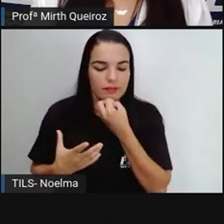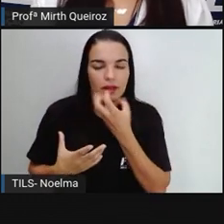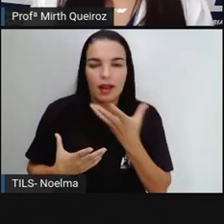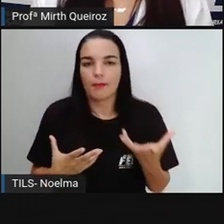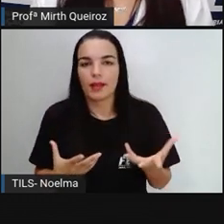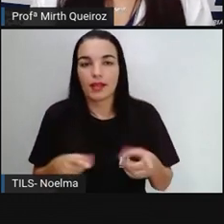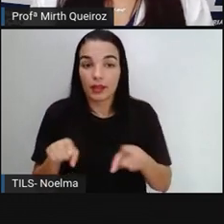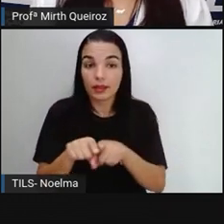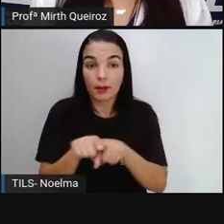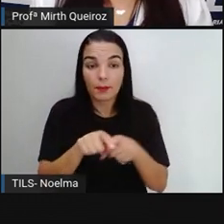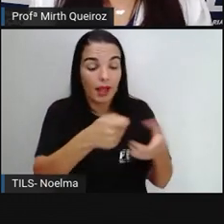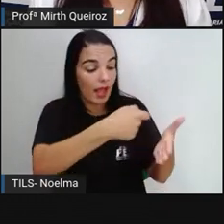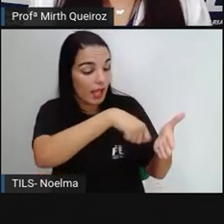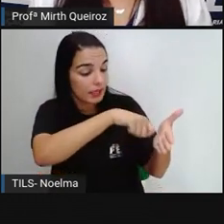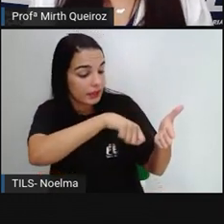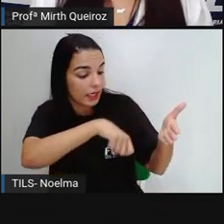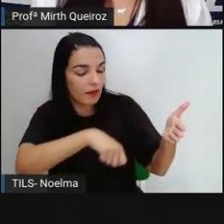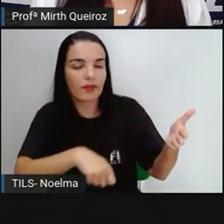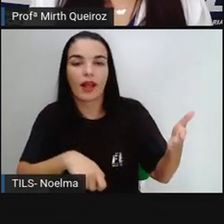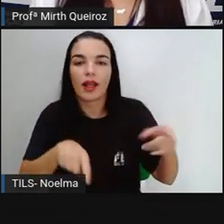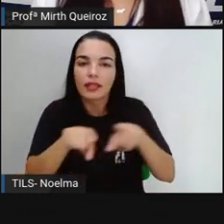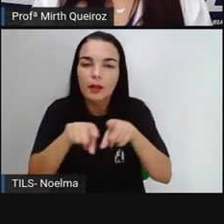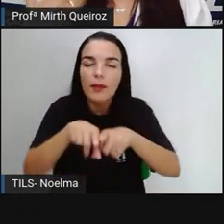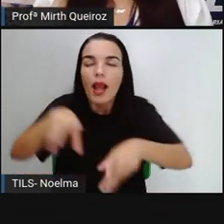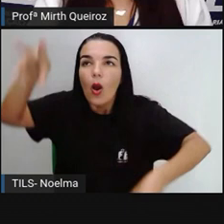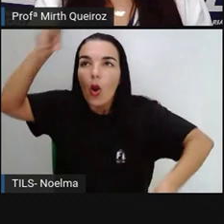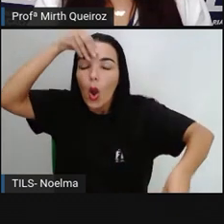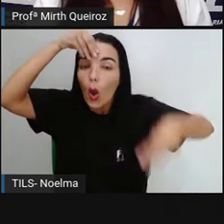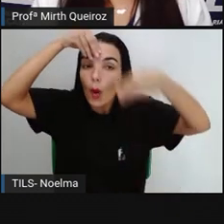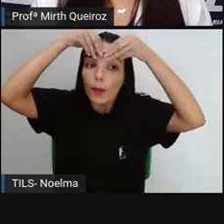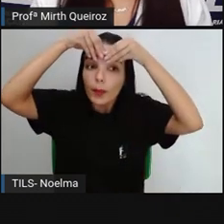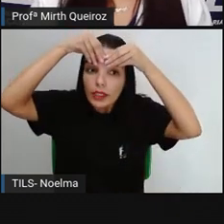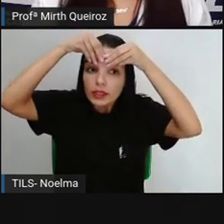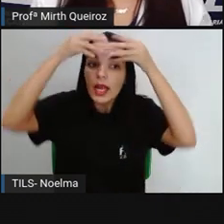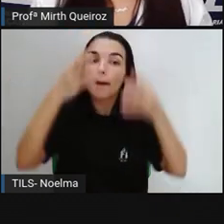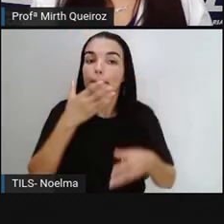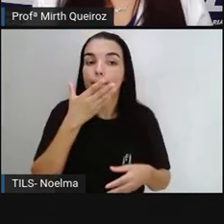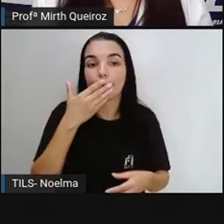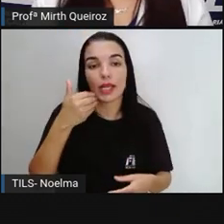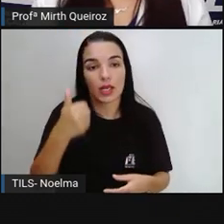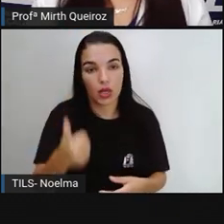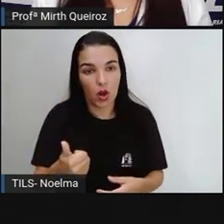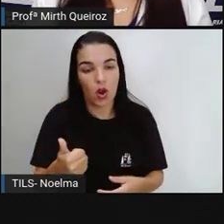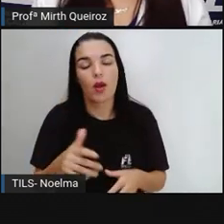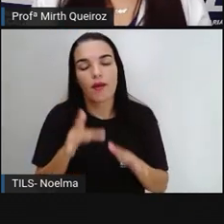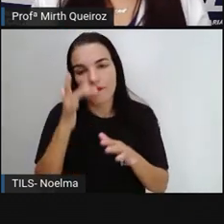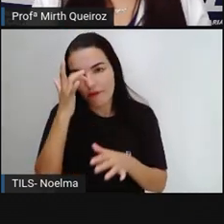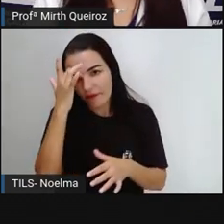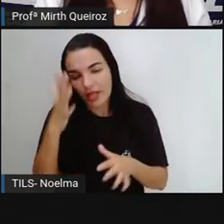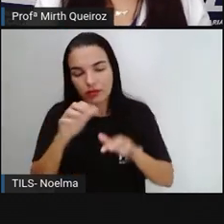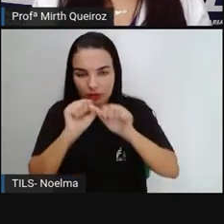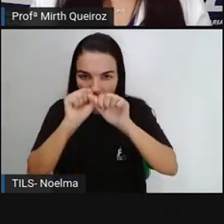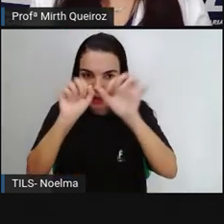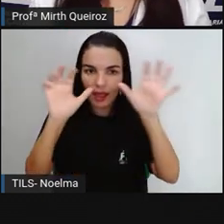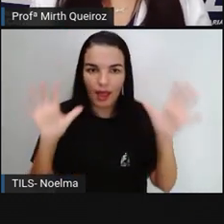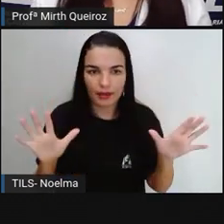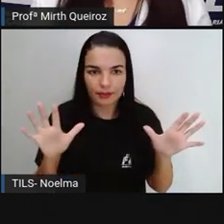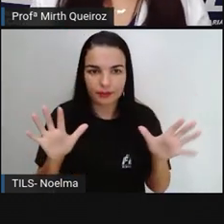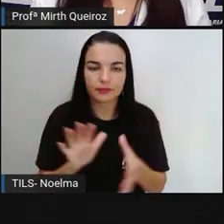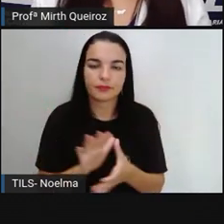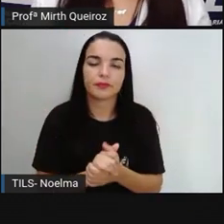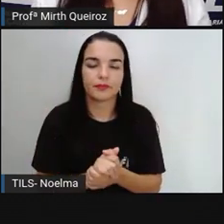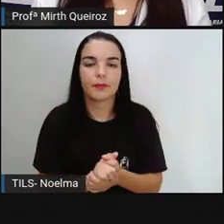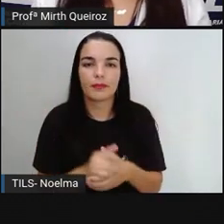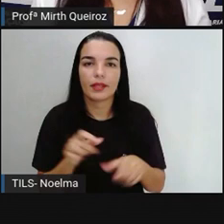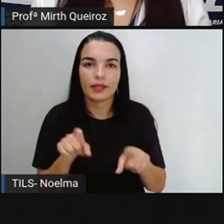falar melhor, a compreender as coisas melhores, né? De forma mais clara e ainda vão